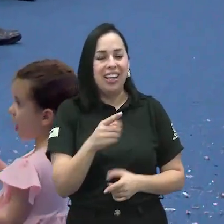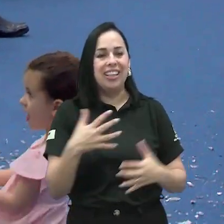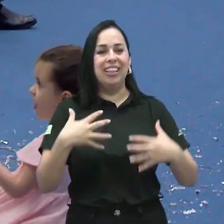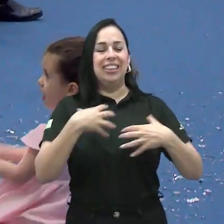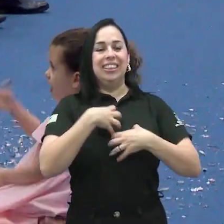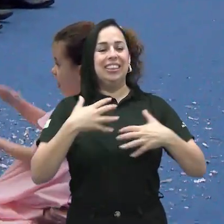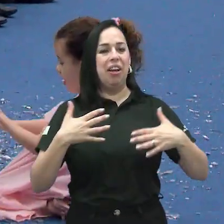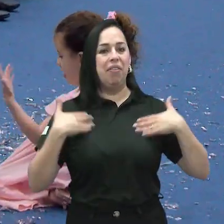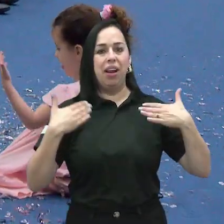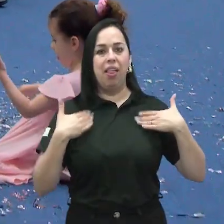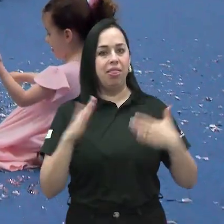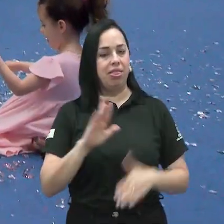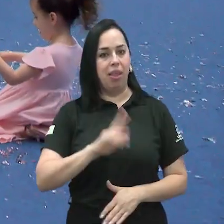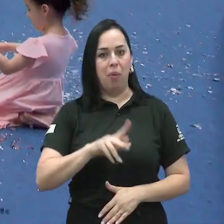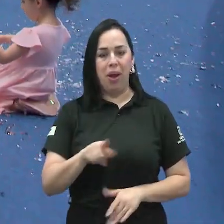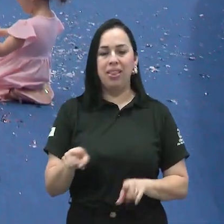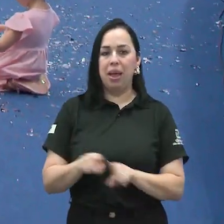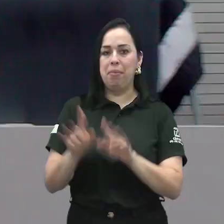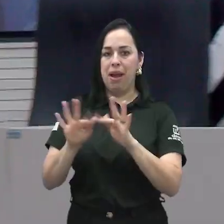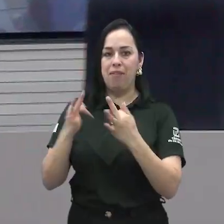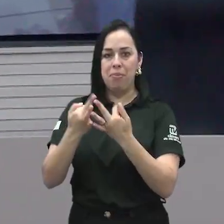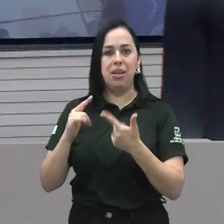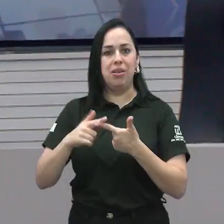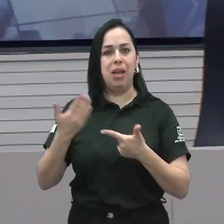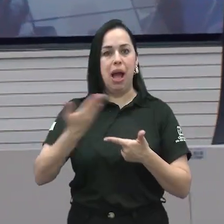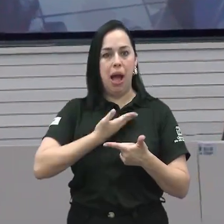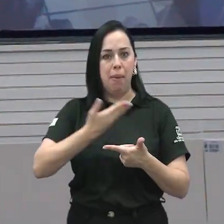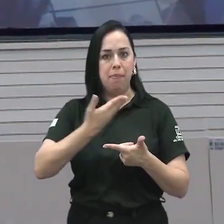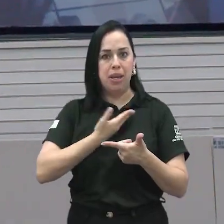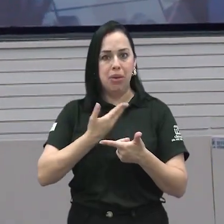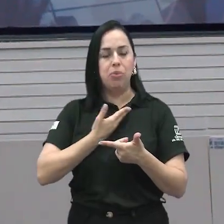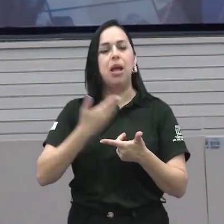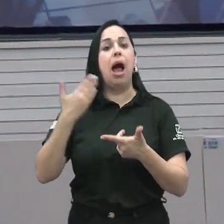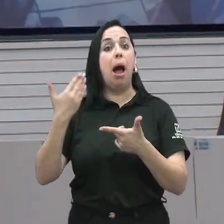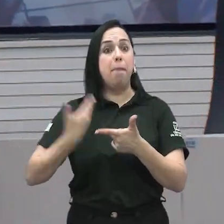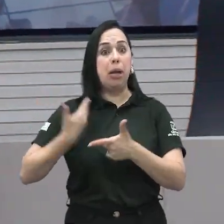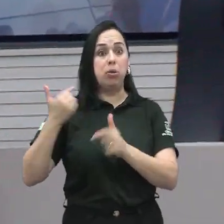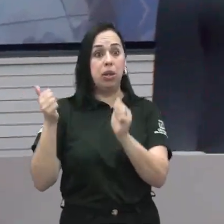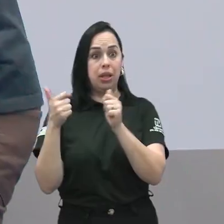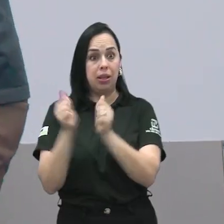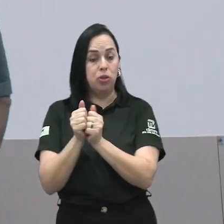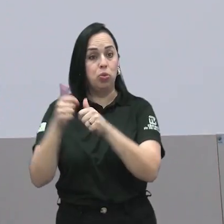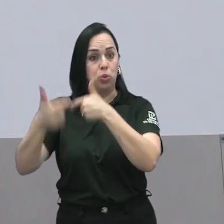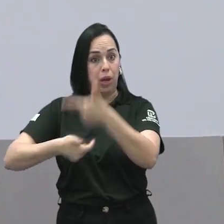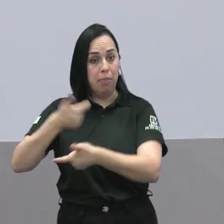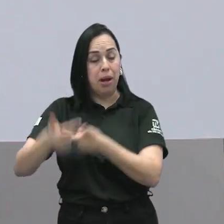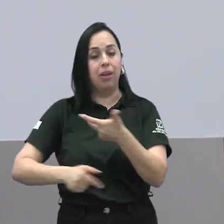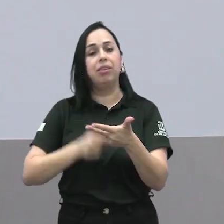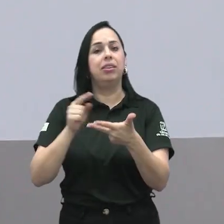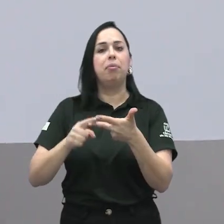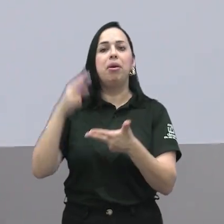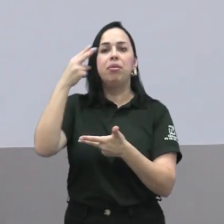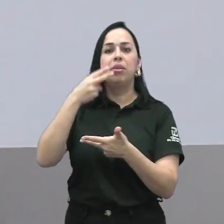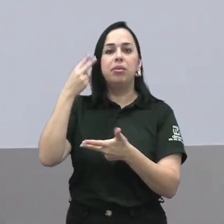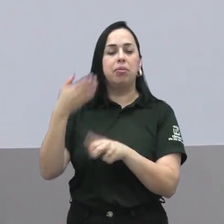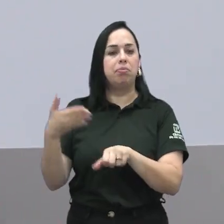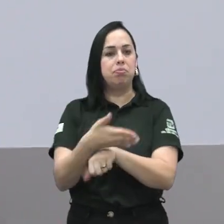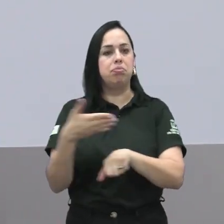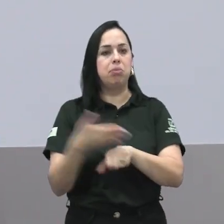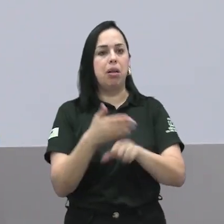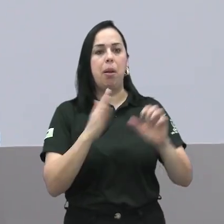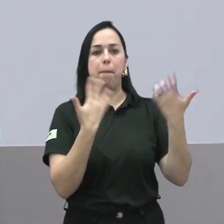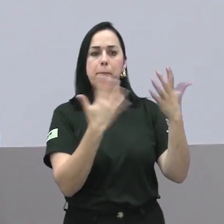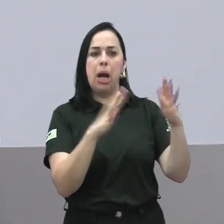só pelos servidores que atingiram a estabilidade. Família, amigos, colegas de trabalho e também os vereadores fizeram questão